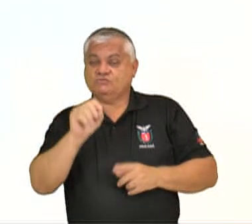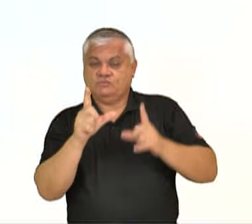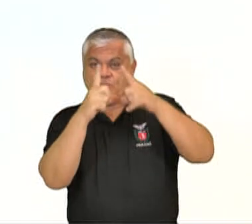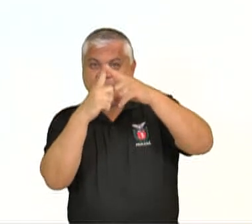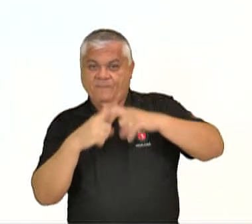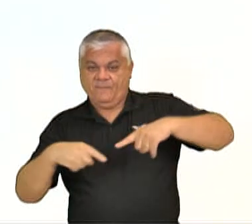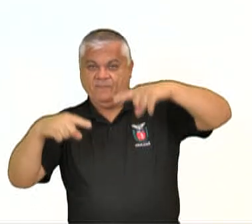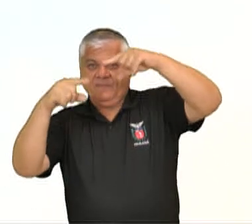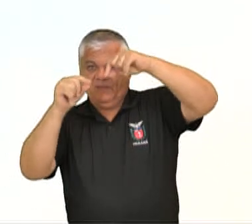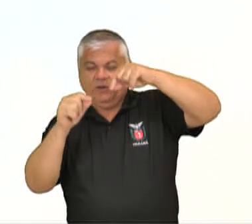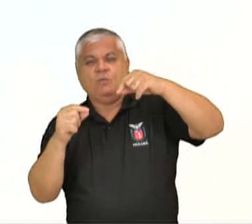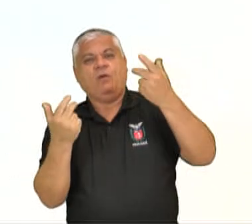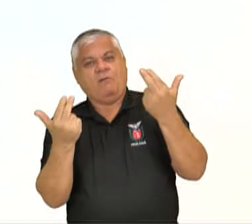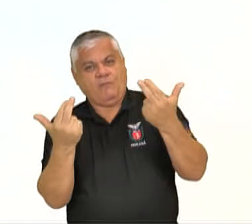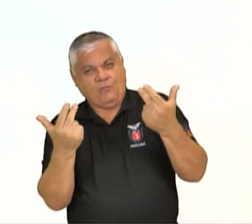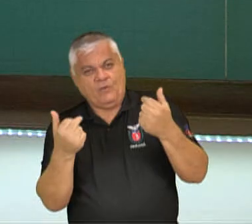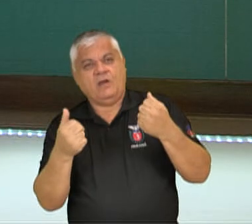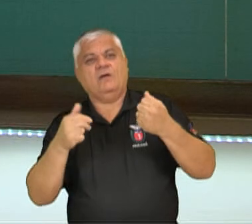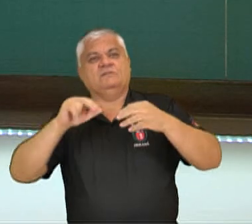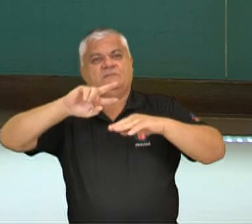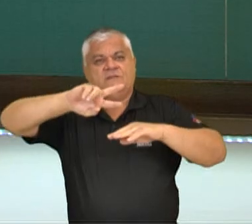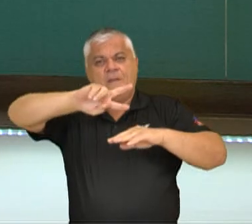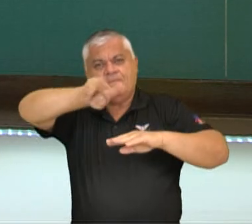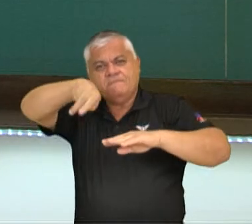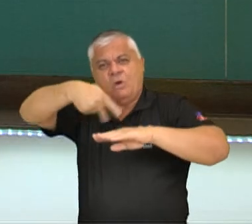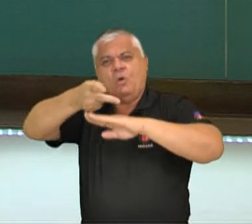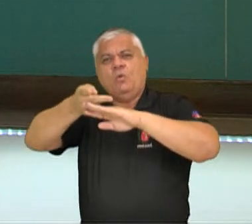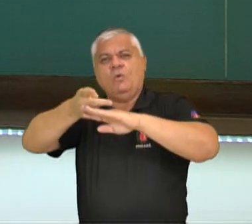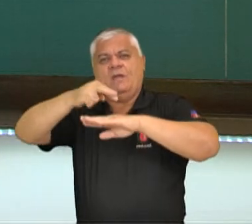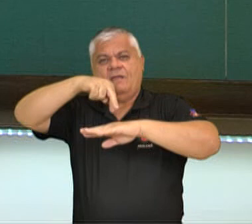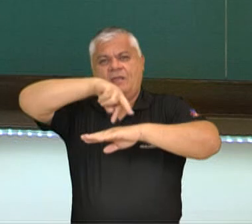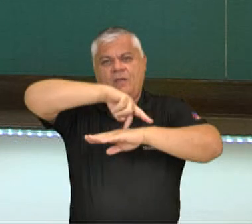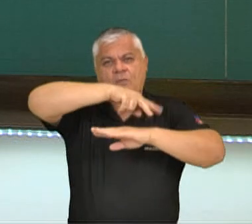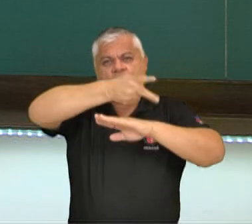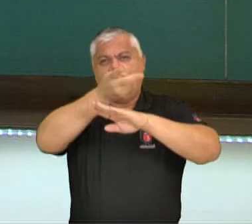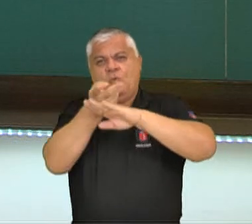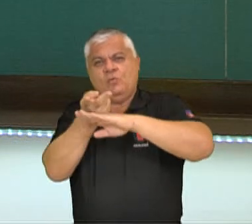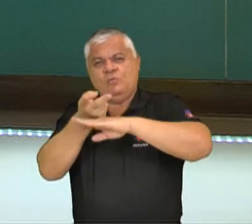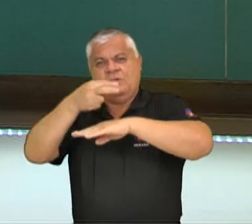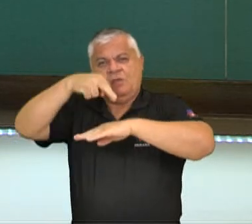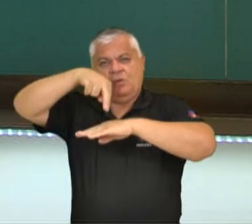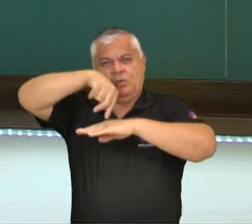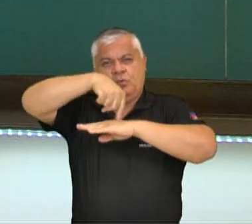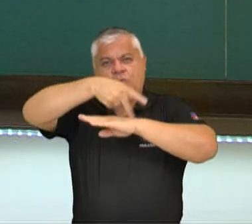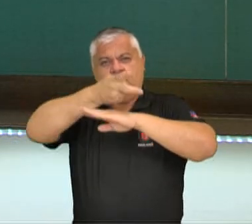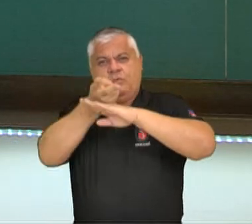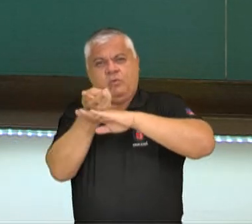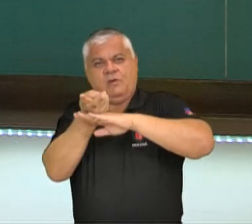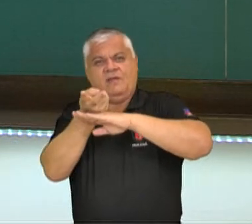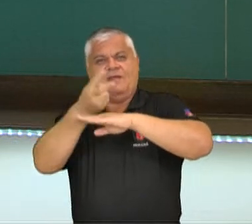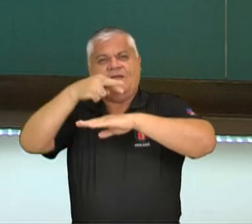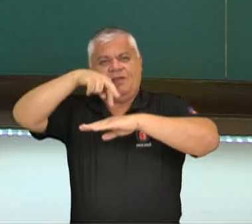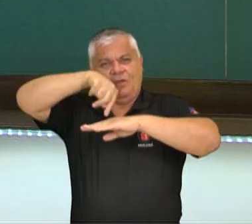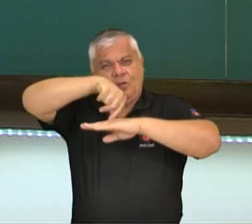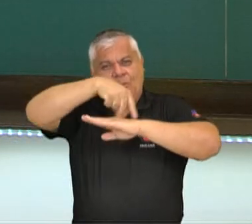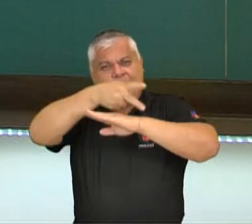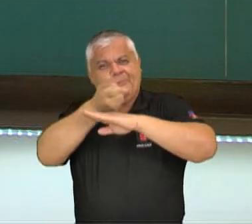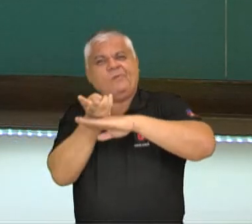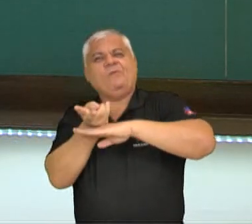movimento novamente de giro de uma das pernas, tá? É um golpe no qual o